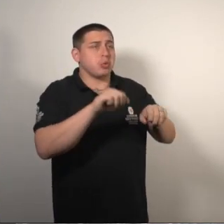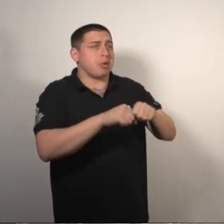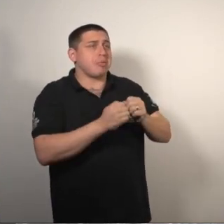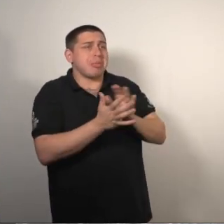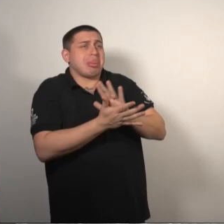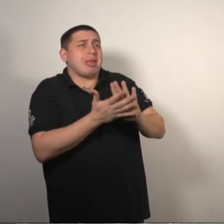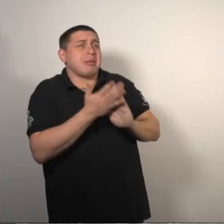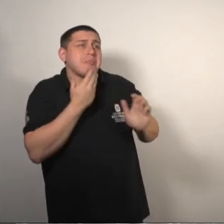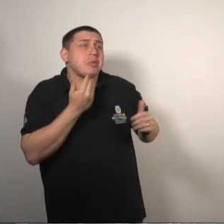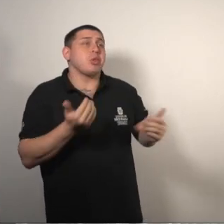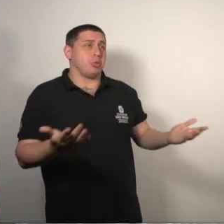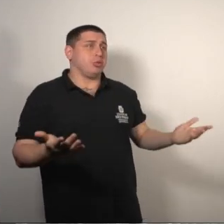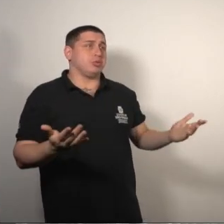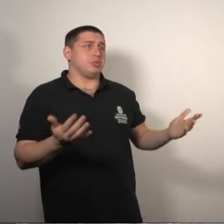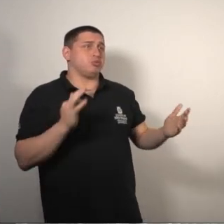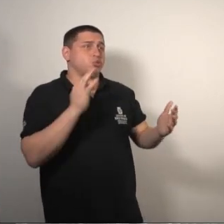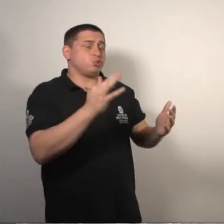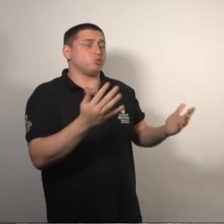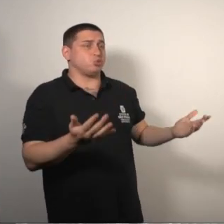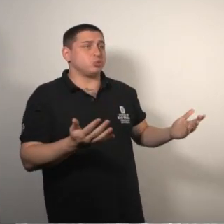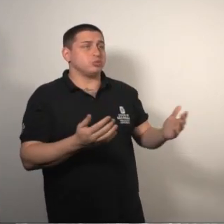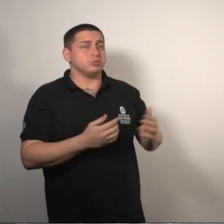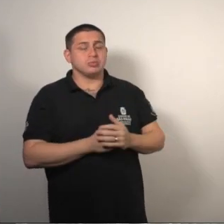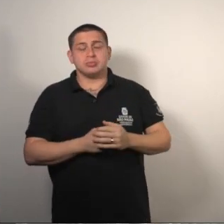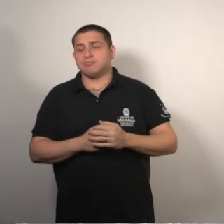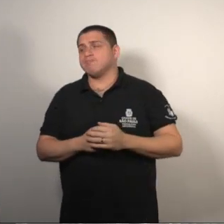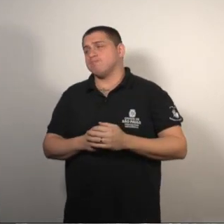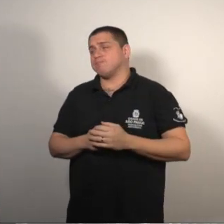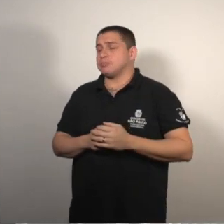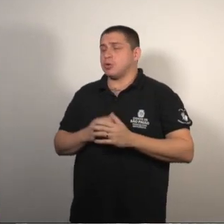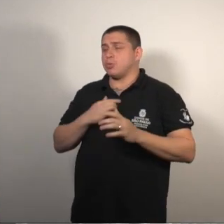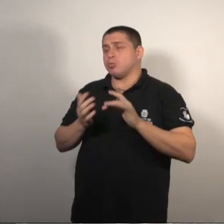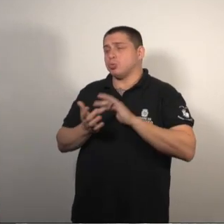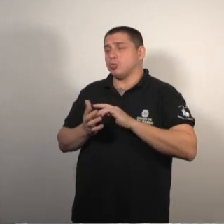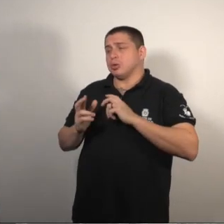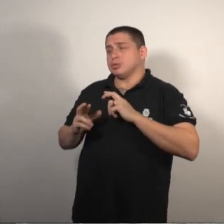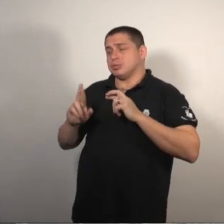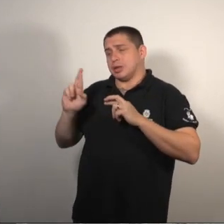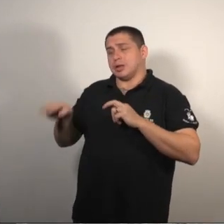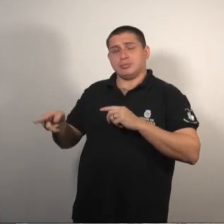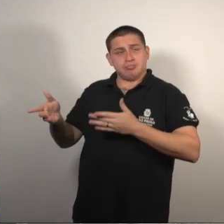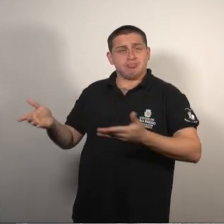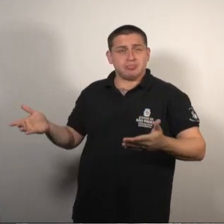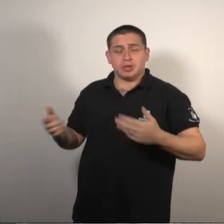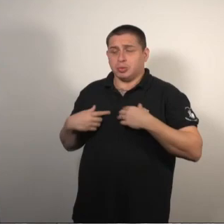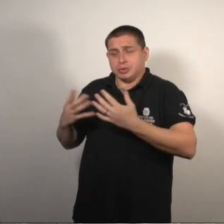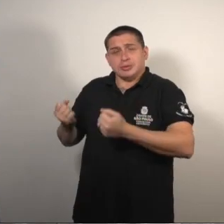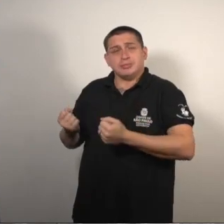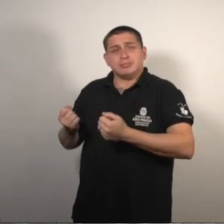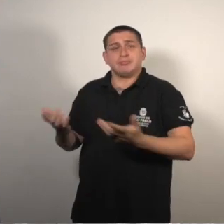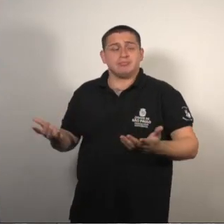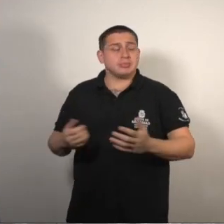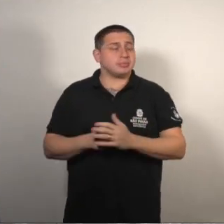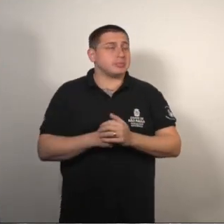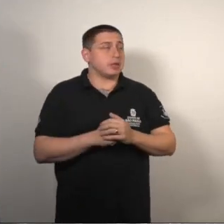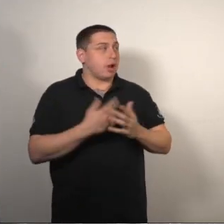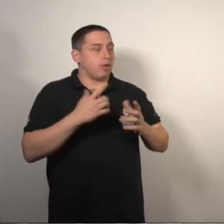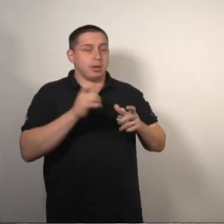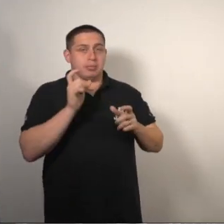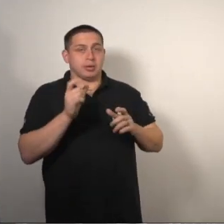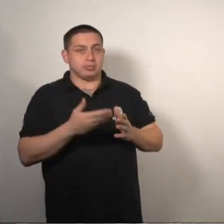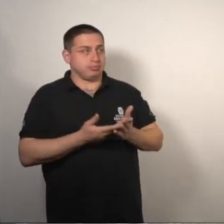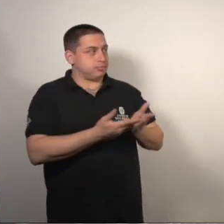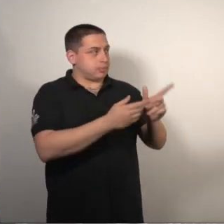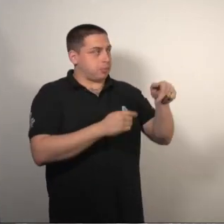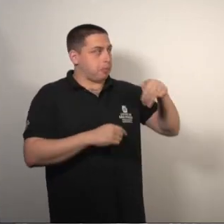no futuro. Mas antes de passar a palavra aqui para o engenheiro Marcos Monteiro, para o Taca, queria cumprimentar aqui o